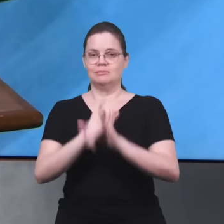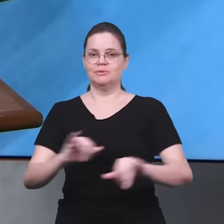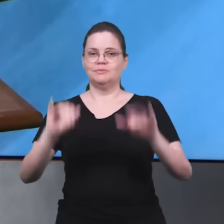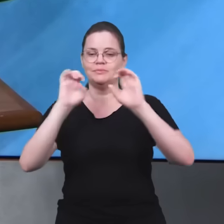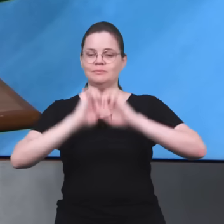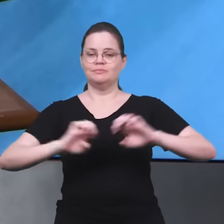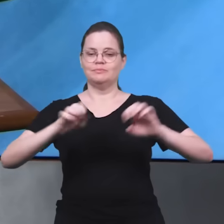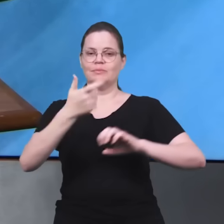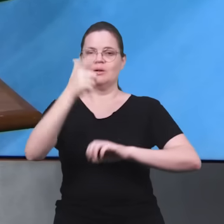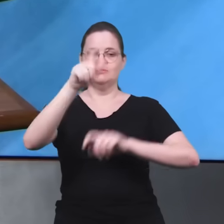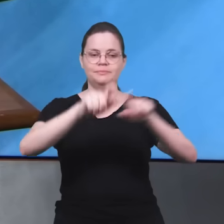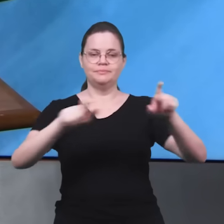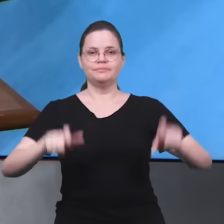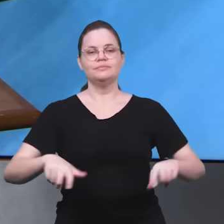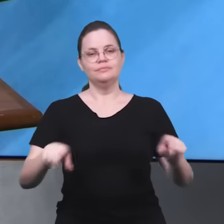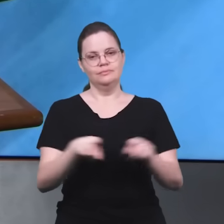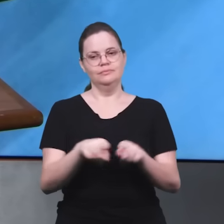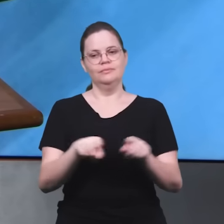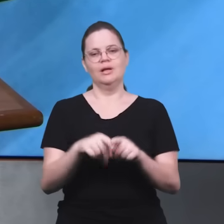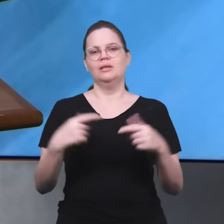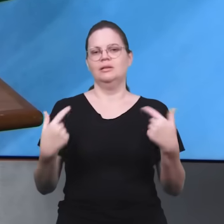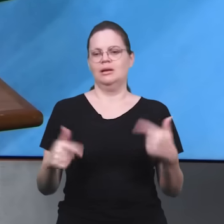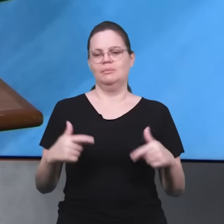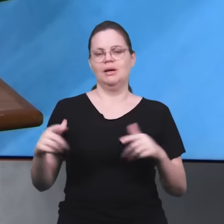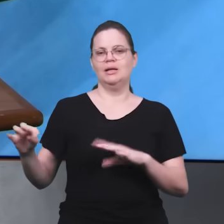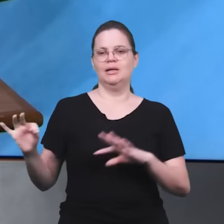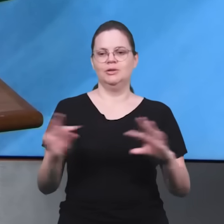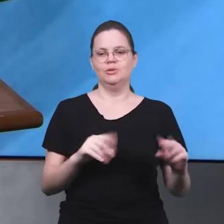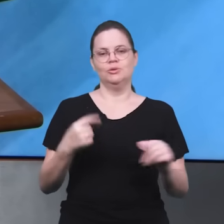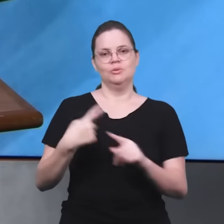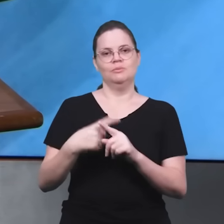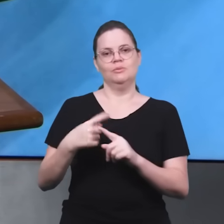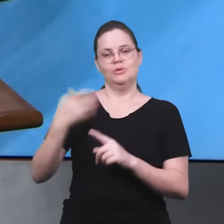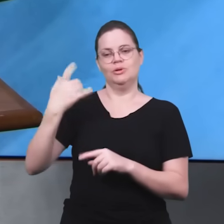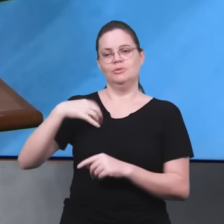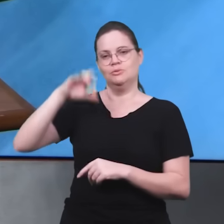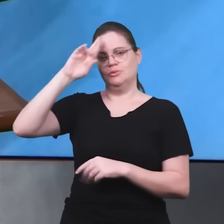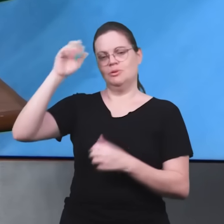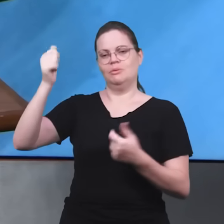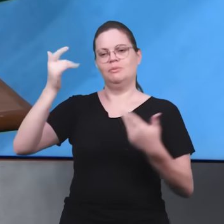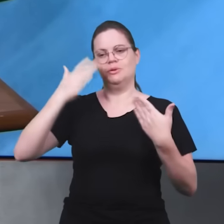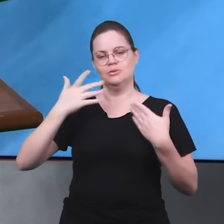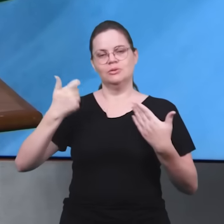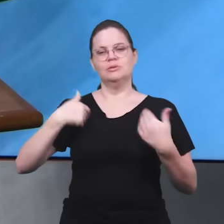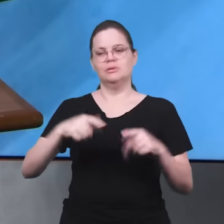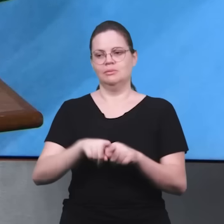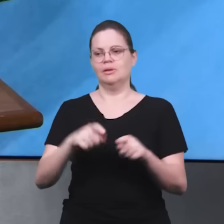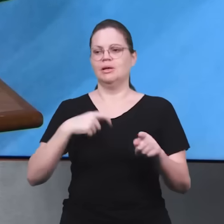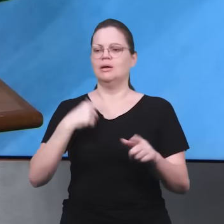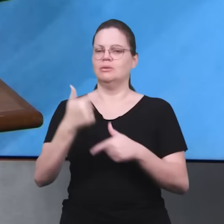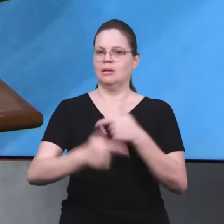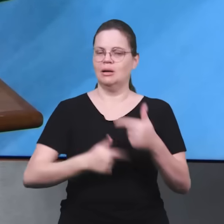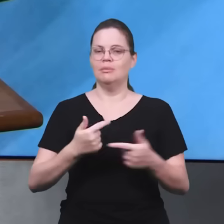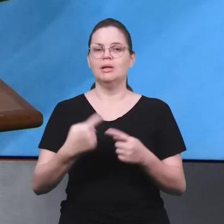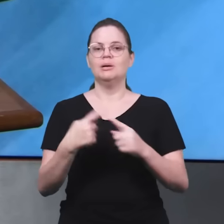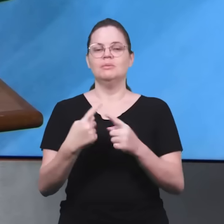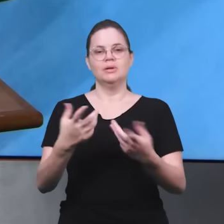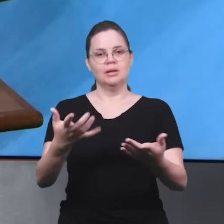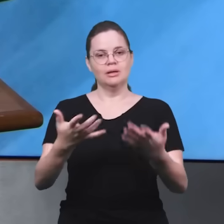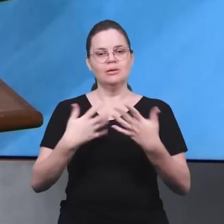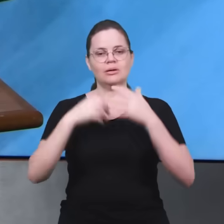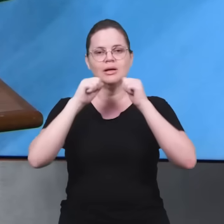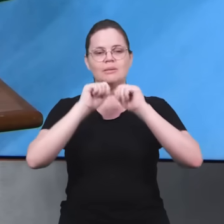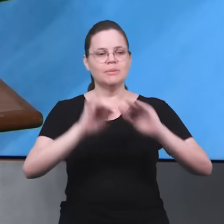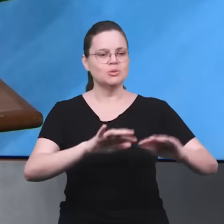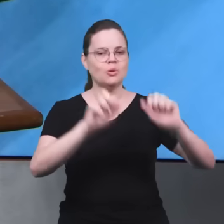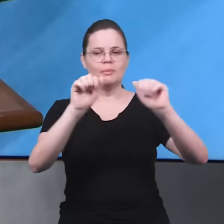e ele quer retribuir aquilo que o Senhor fez a ele. Isso é uma bênção muito grande. Retribuir o que Deus fez por nós,